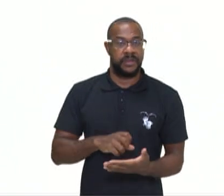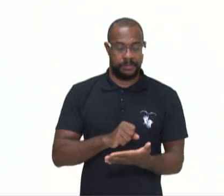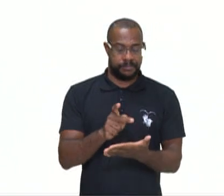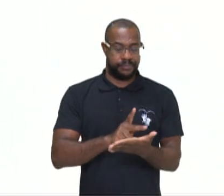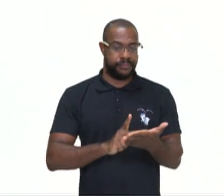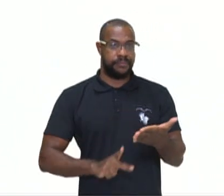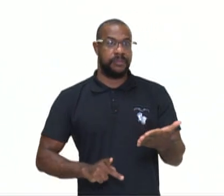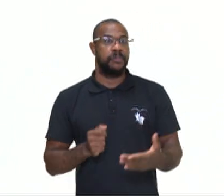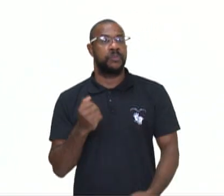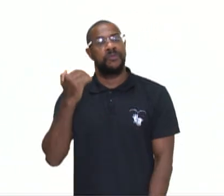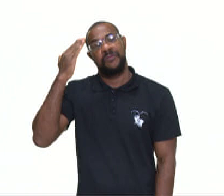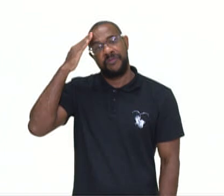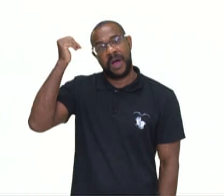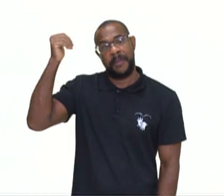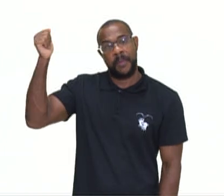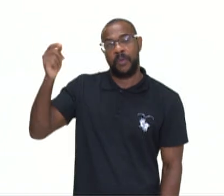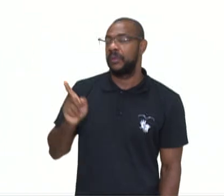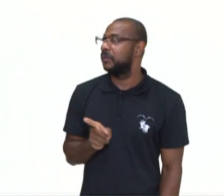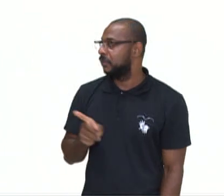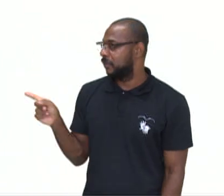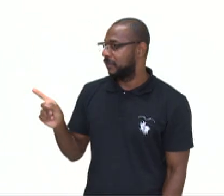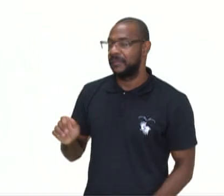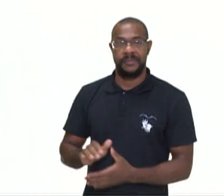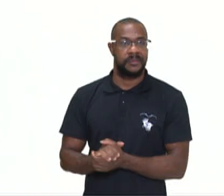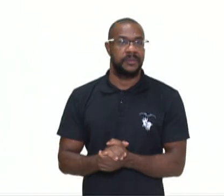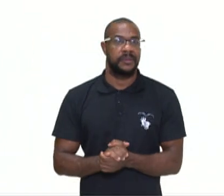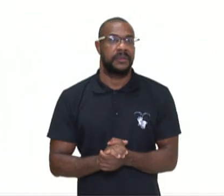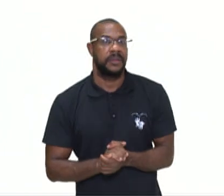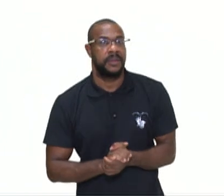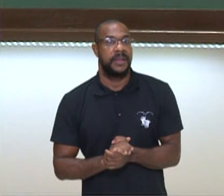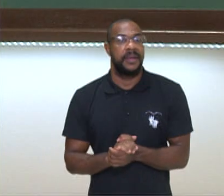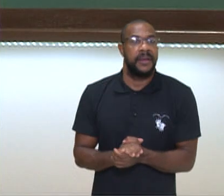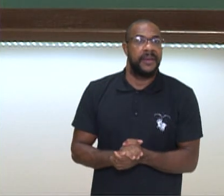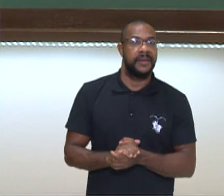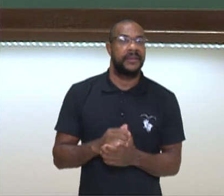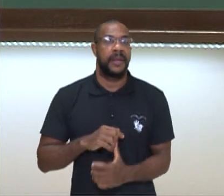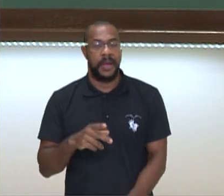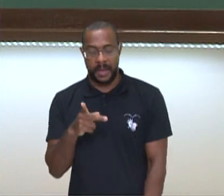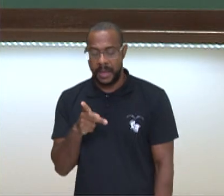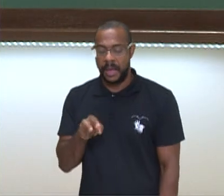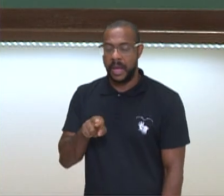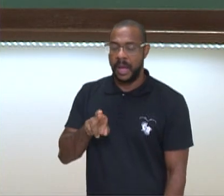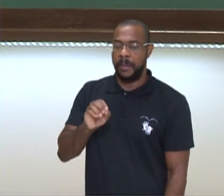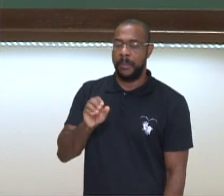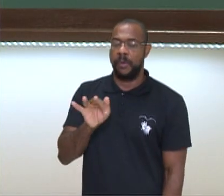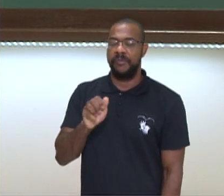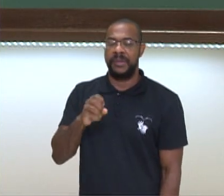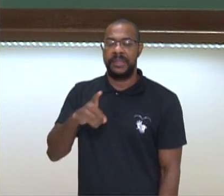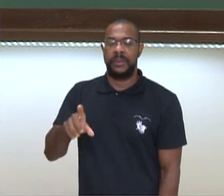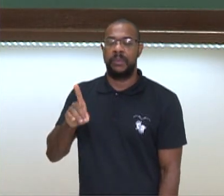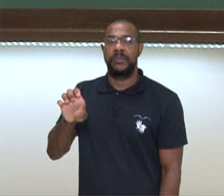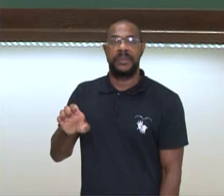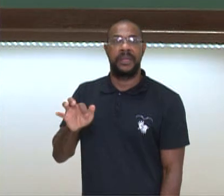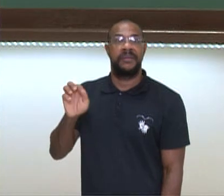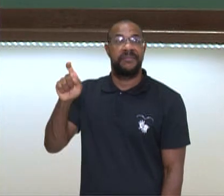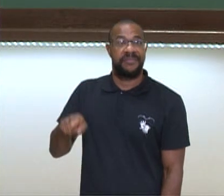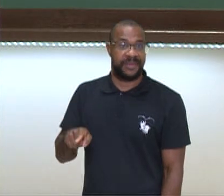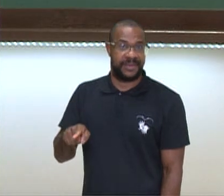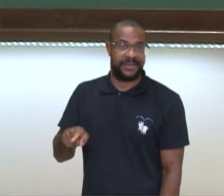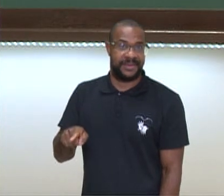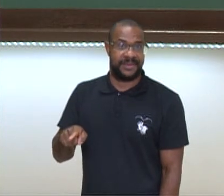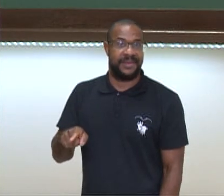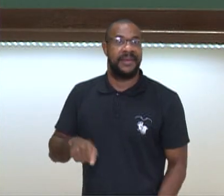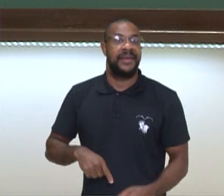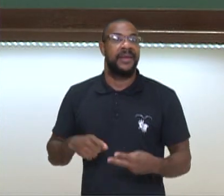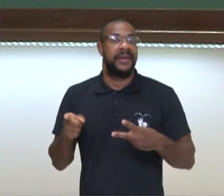de Fé. E nesse Profissão de Fé, Profissão de Fé, o próprio poema já